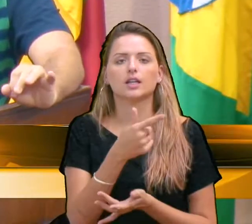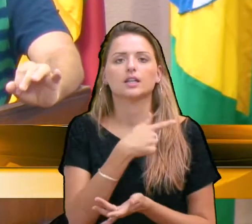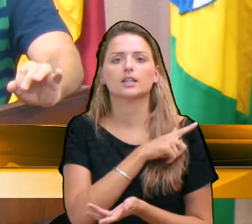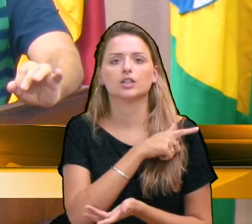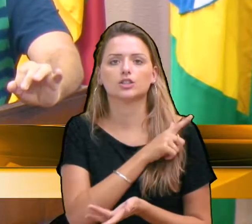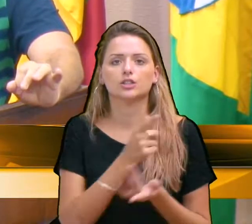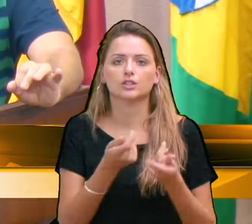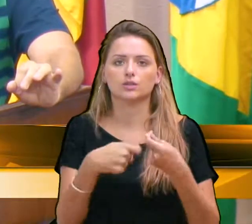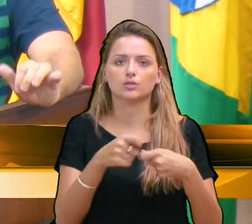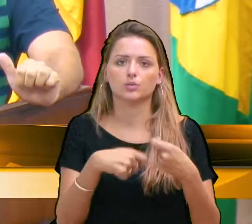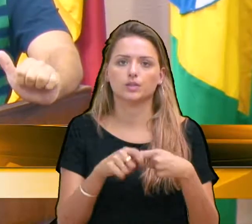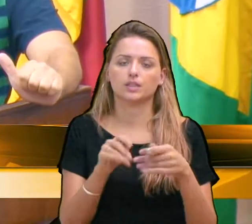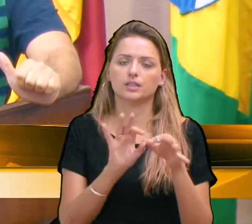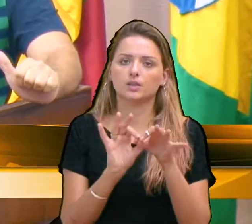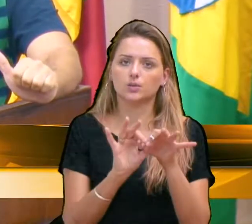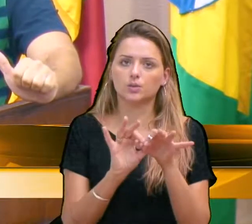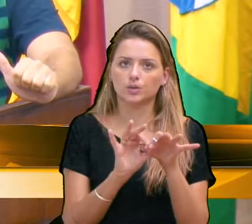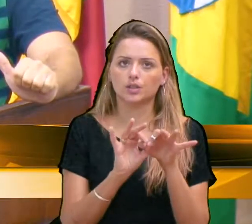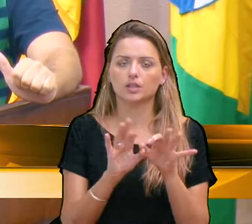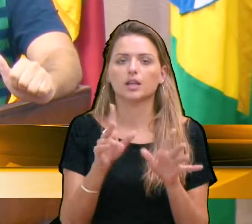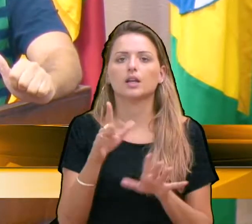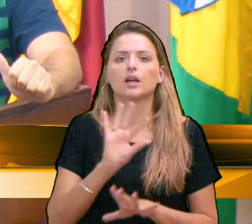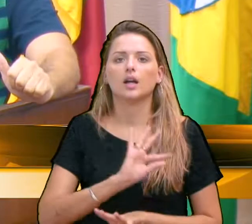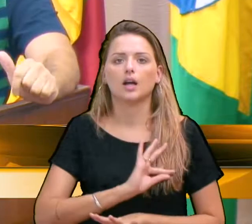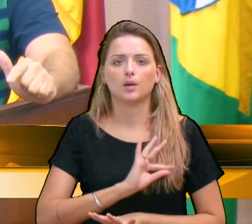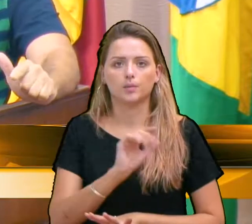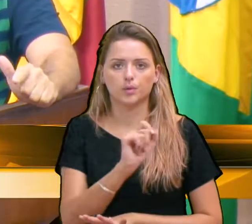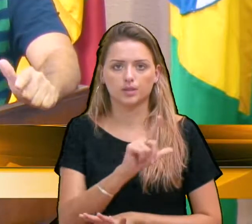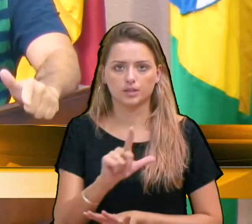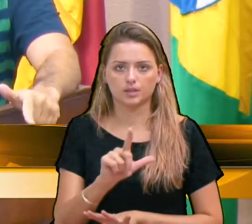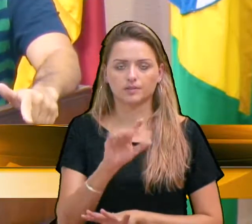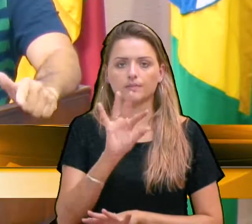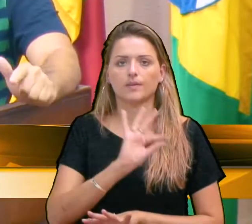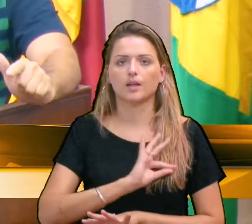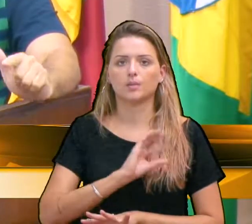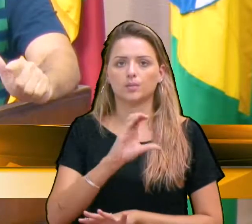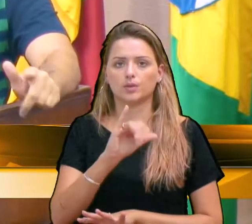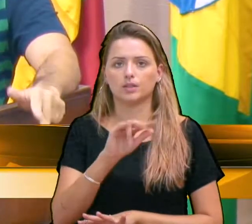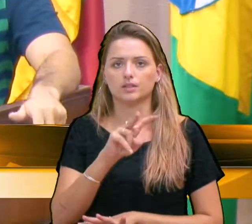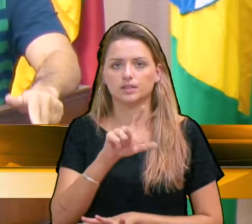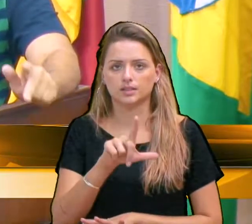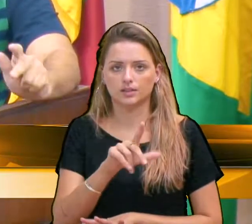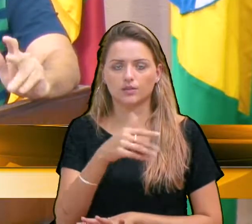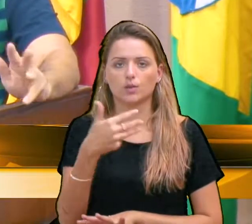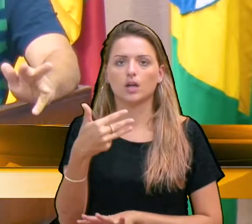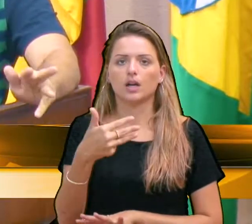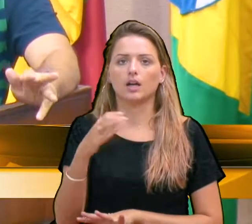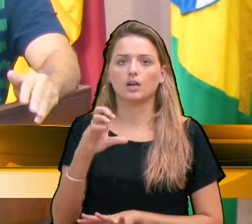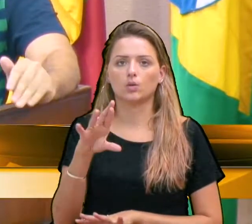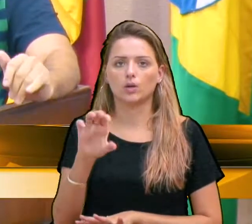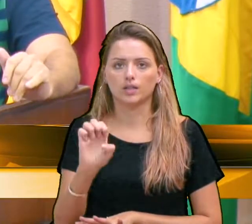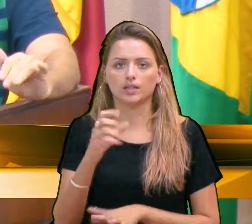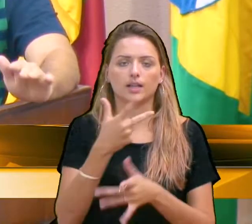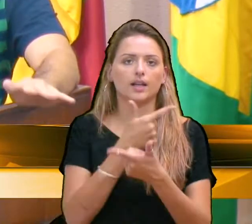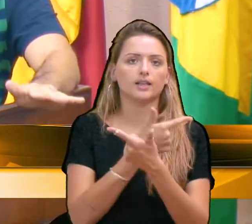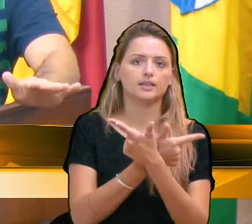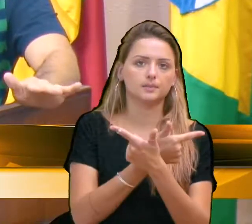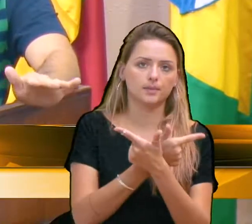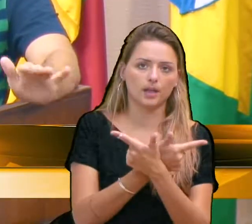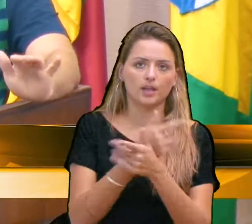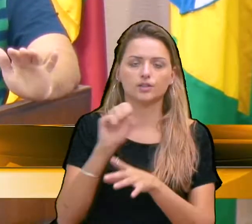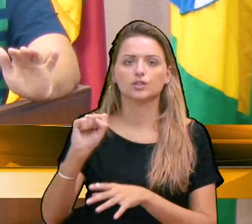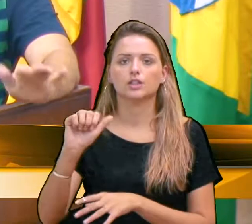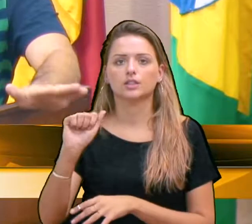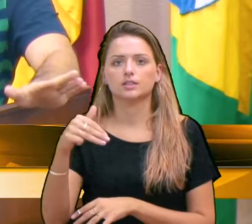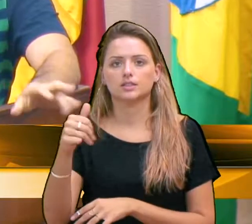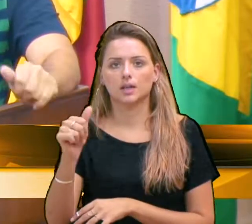Integrada, a Guarda Municipal, a Polícia Civil, a Quarta CRE, a ESMED, o